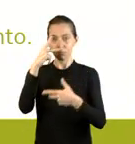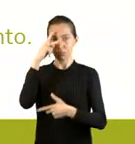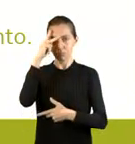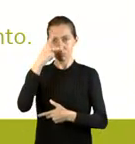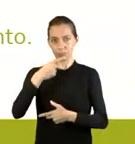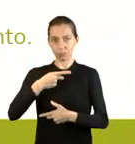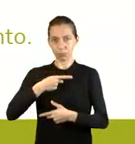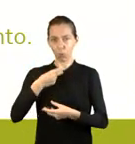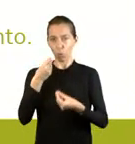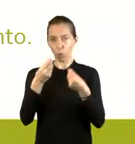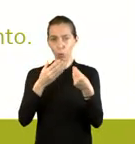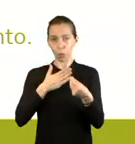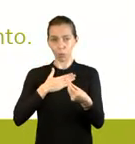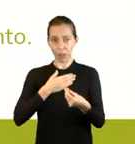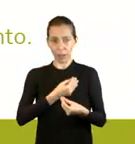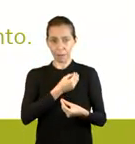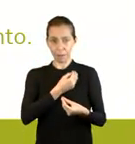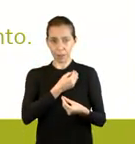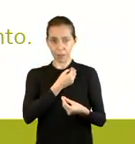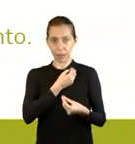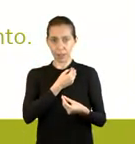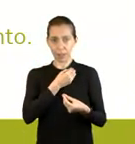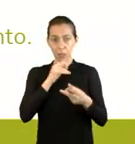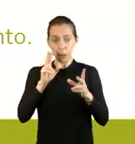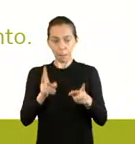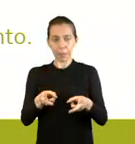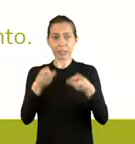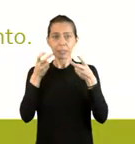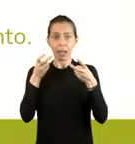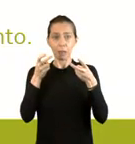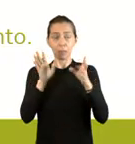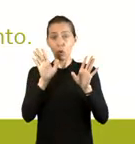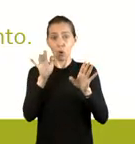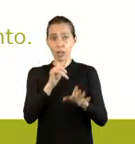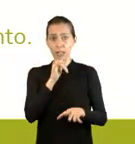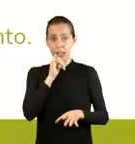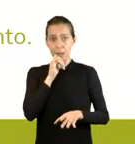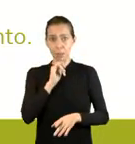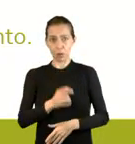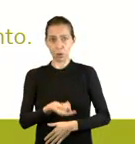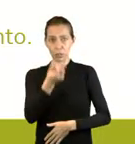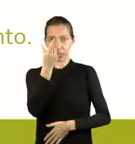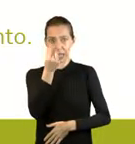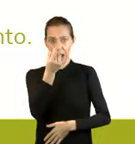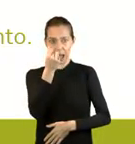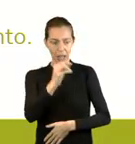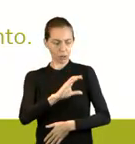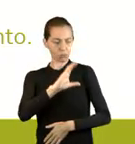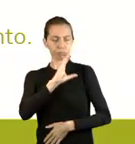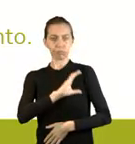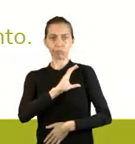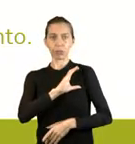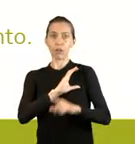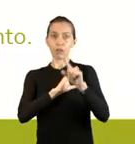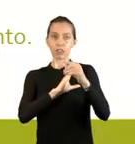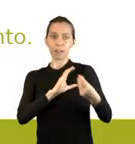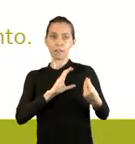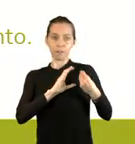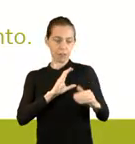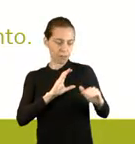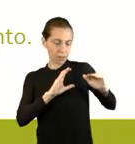do seu padrão de vida e viver nele. Né? Ou talvez um padrão abaixo. Por quê? Se você